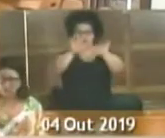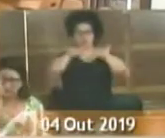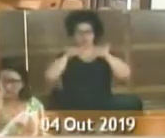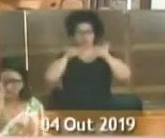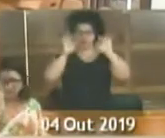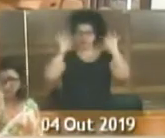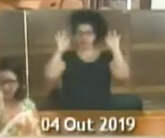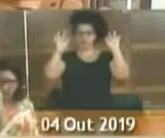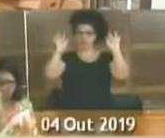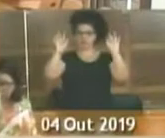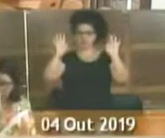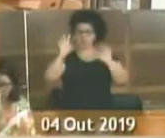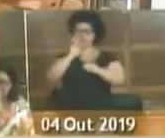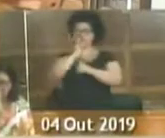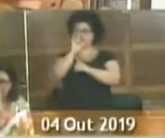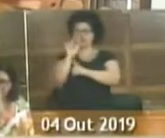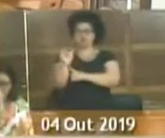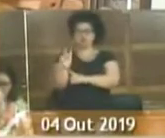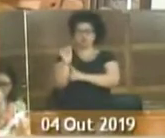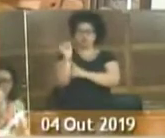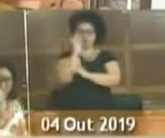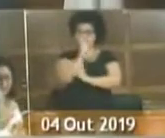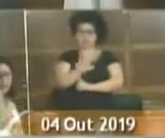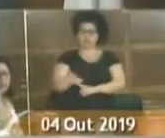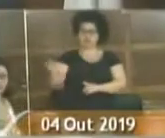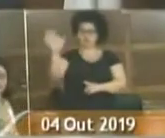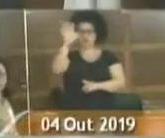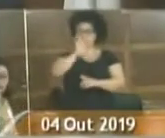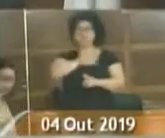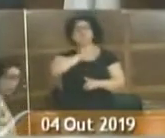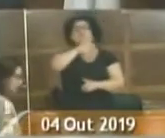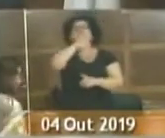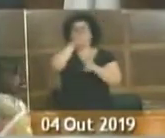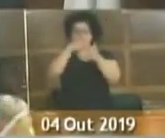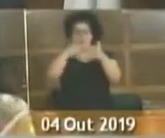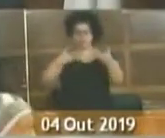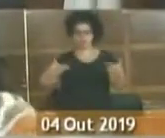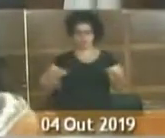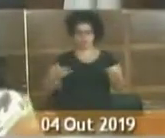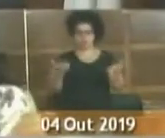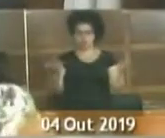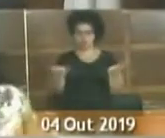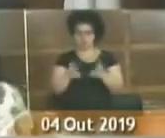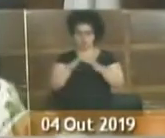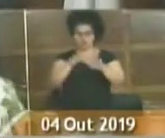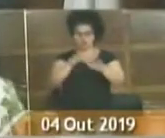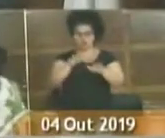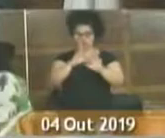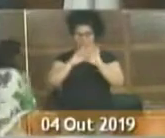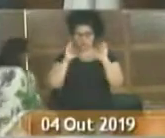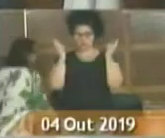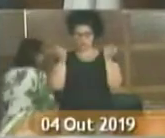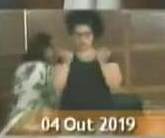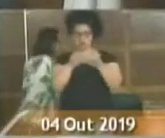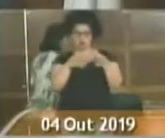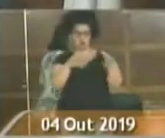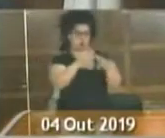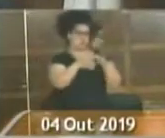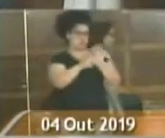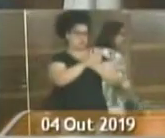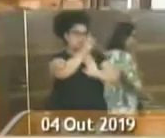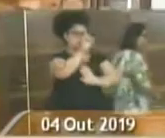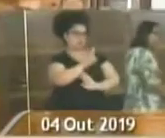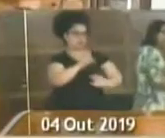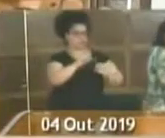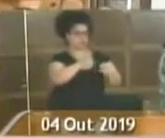alusiva à comemoração do Dia Mundial dos Animais. Essa sessão é promovida pela Comissão de Proteção e Defesa dos Direitos dos